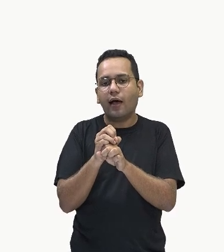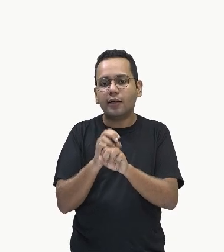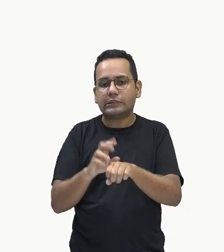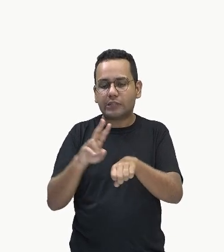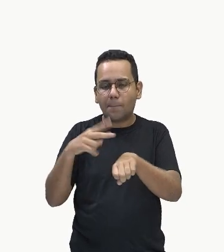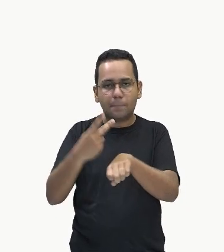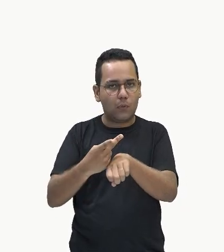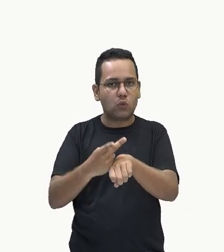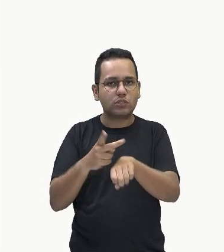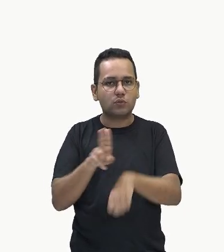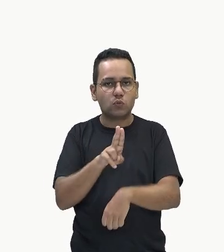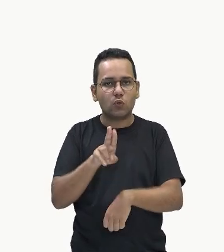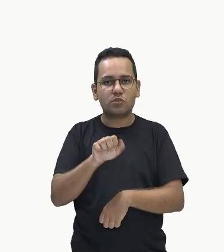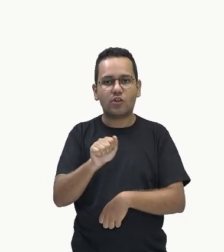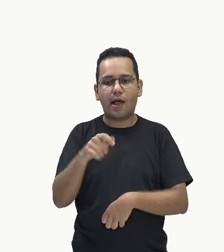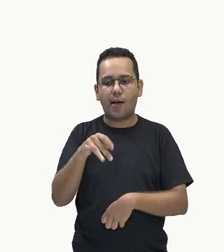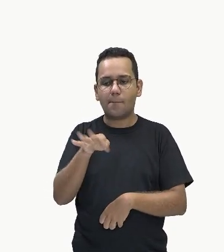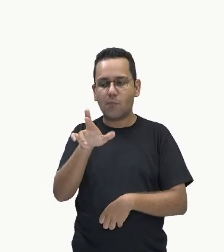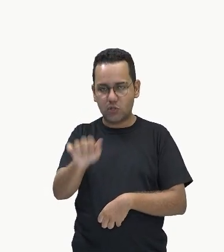Ok?